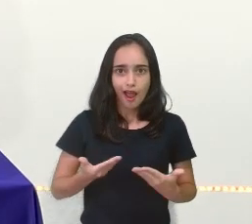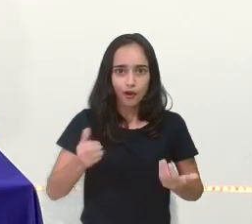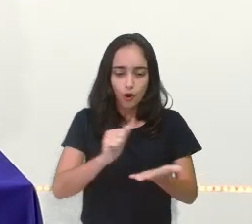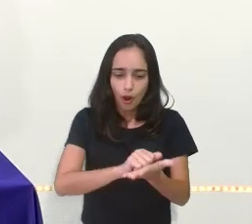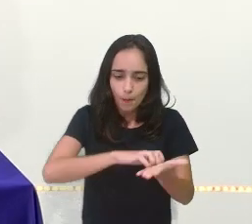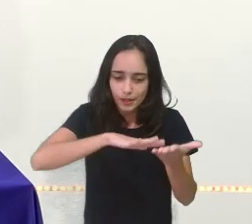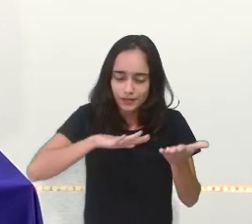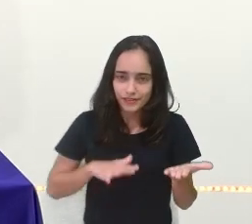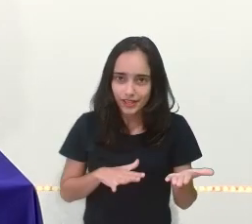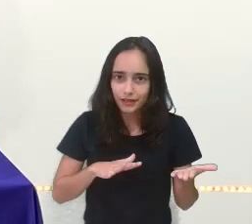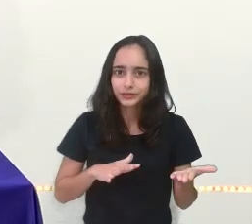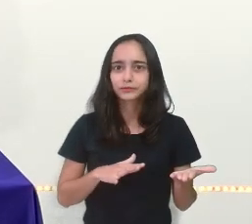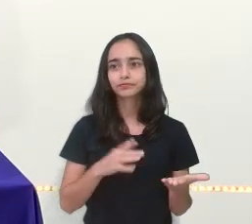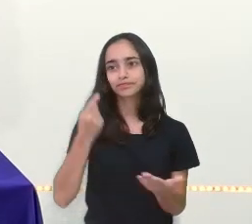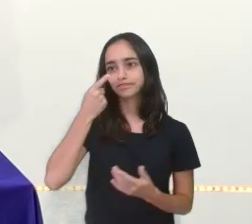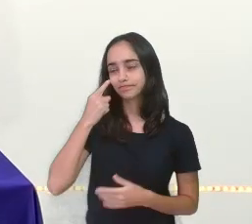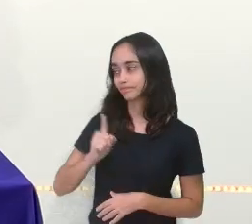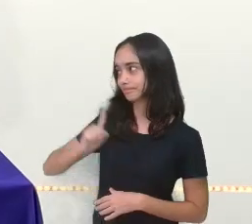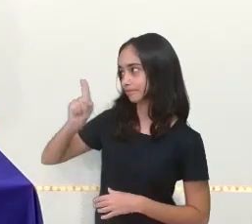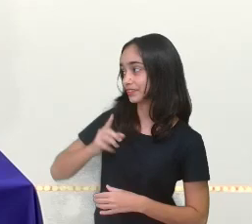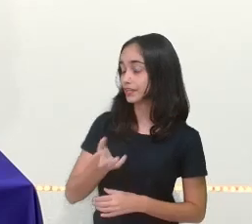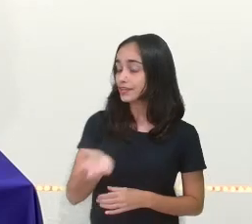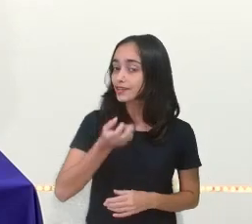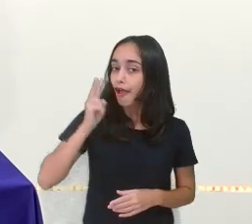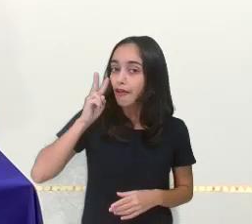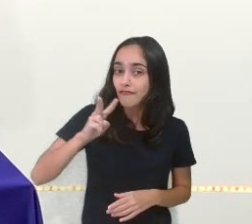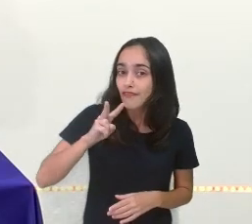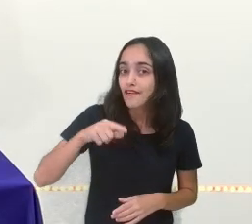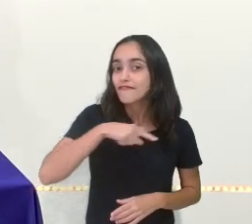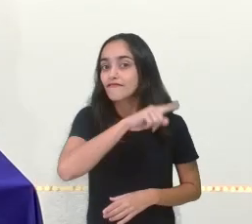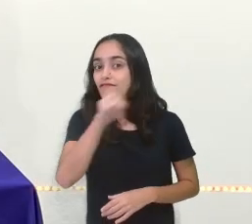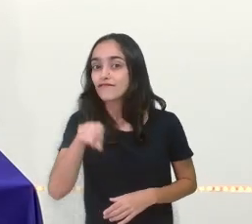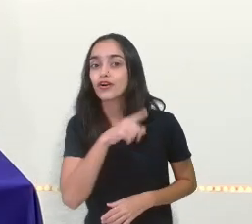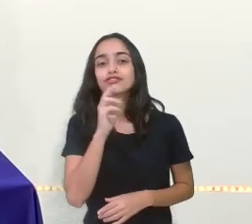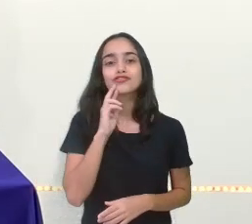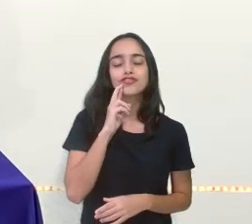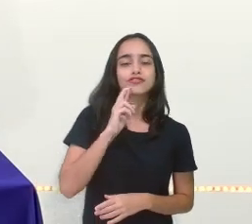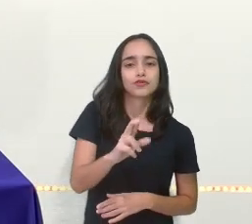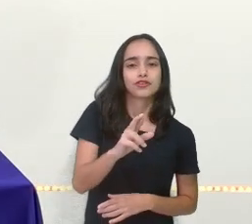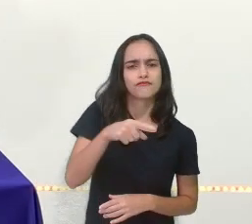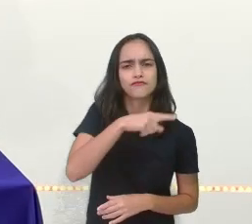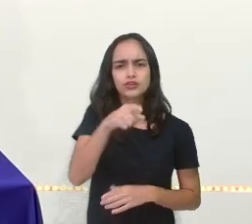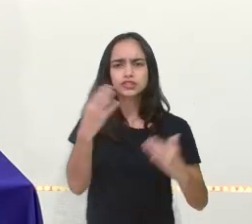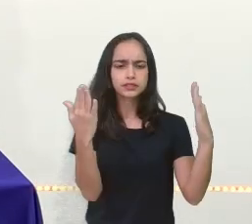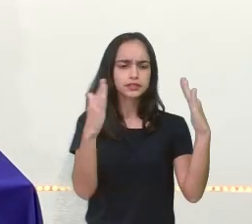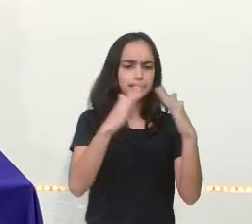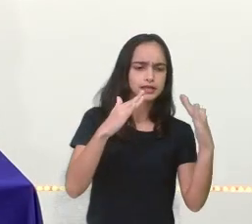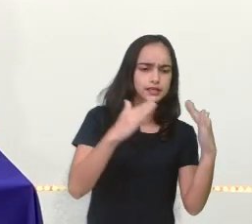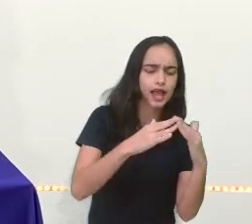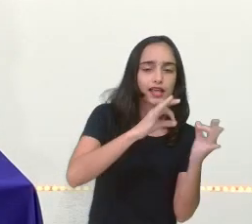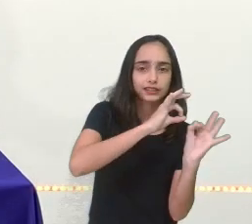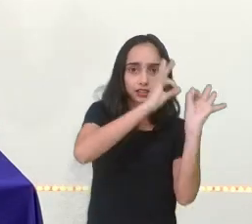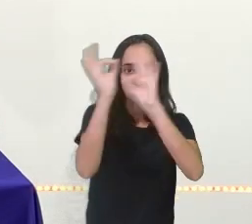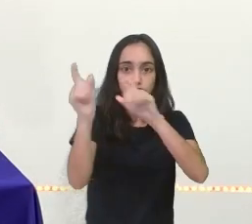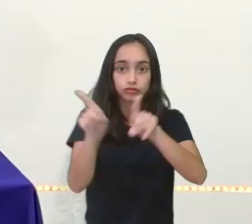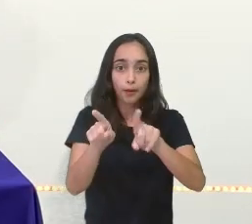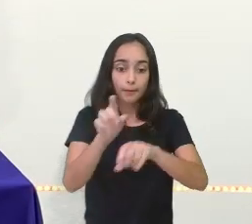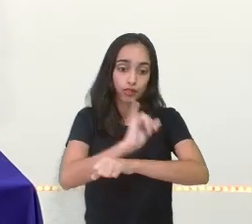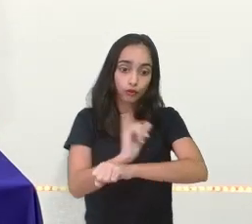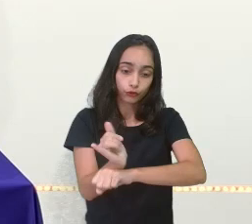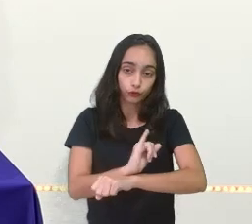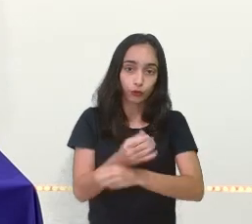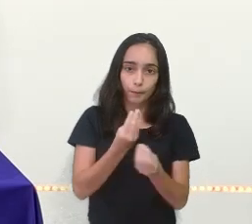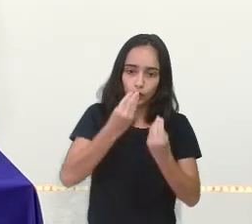atividades que estão aí e eu quero ver vocês respondendo, tá? Quem está em casa, quem vai nos assistir pelo YouTube, coloca lá